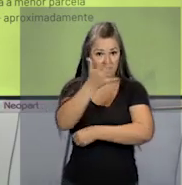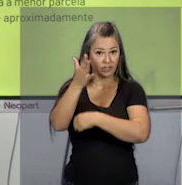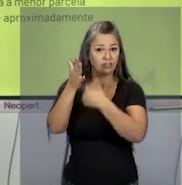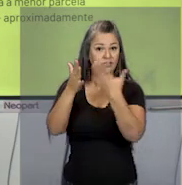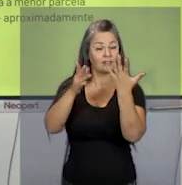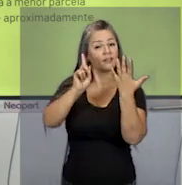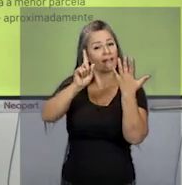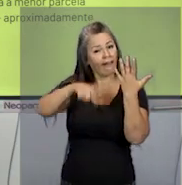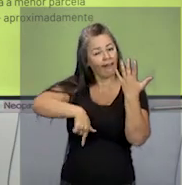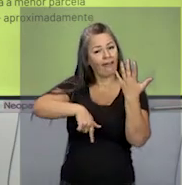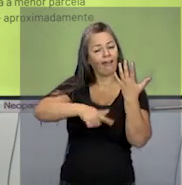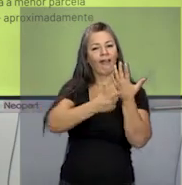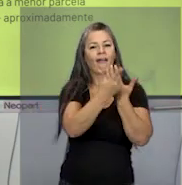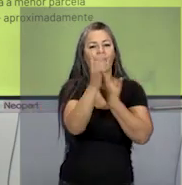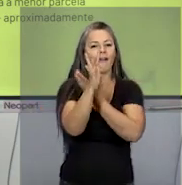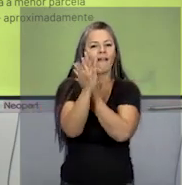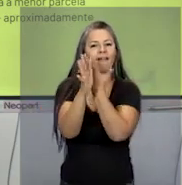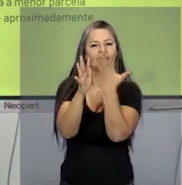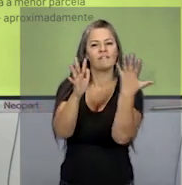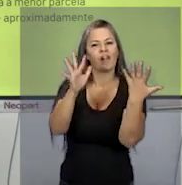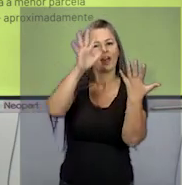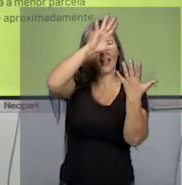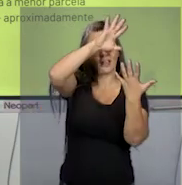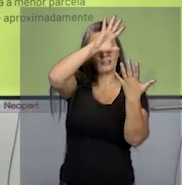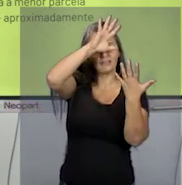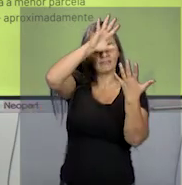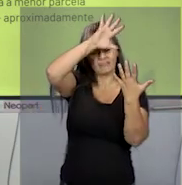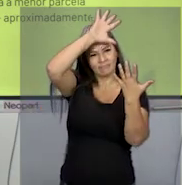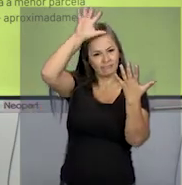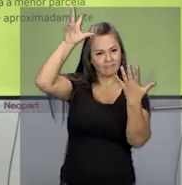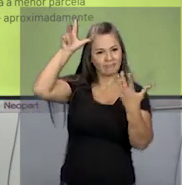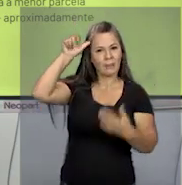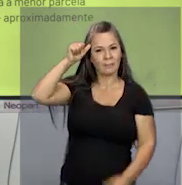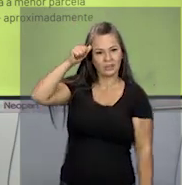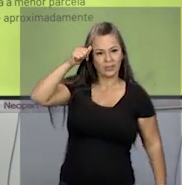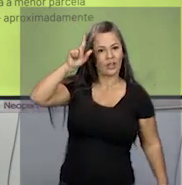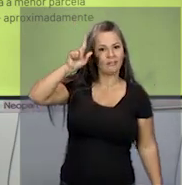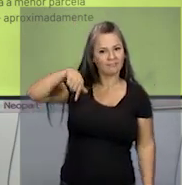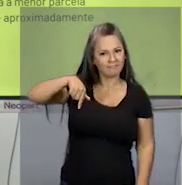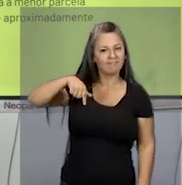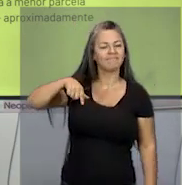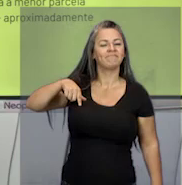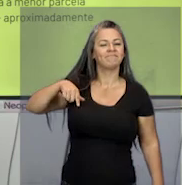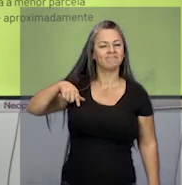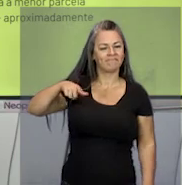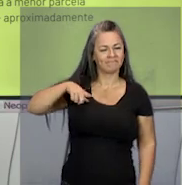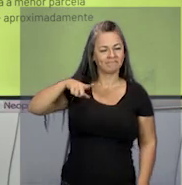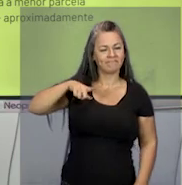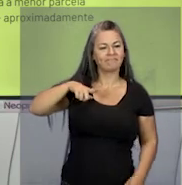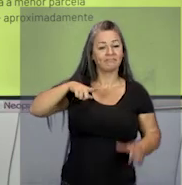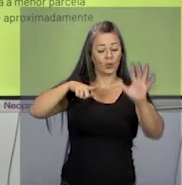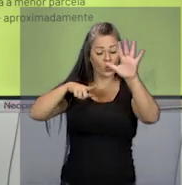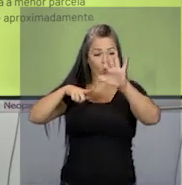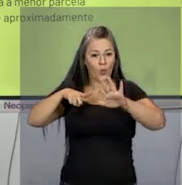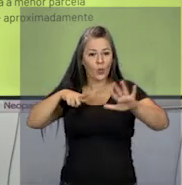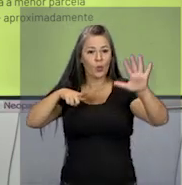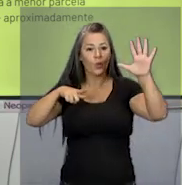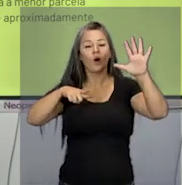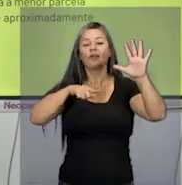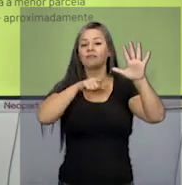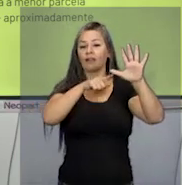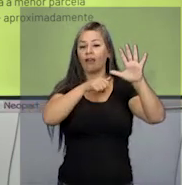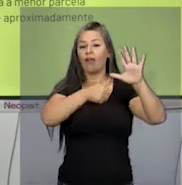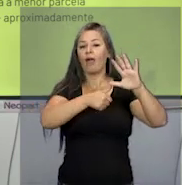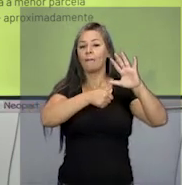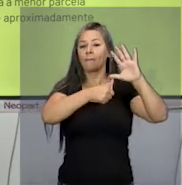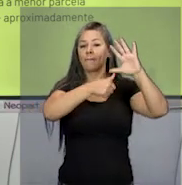né? Ou seja, a maior floresta que a gente tem aí no nosso território brasileiro, que também pega boa parte aí da América do Sul também, não fica